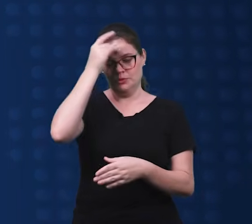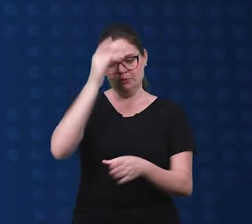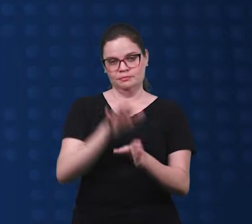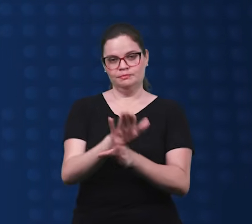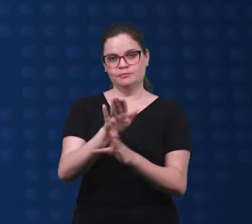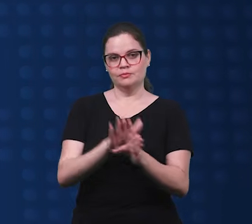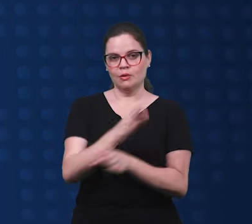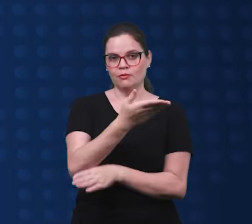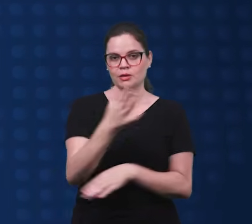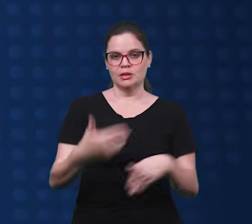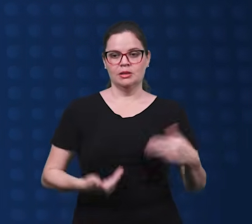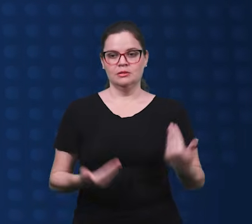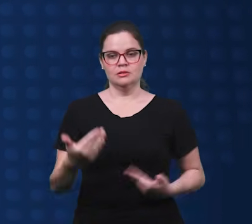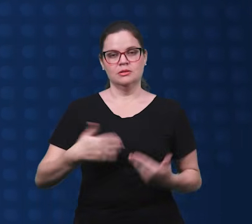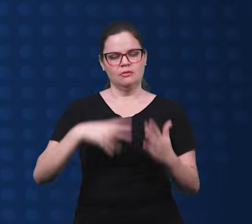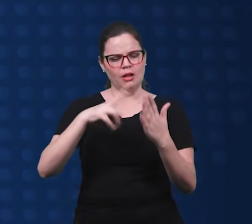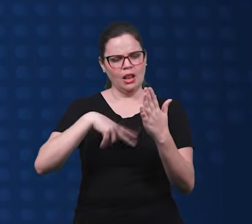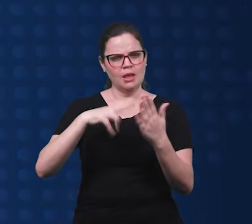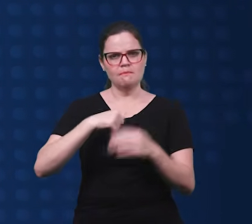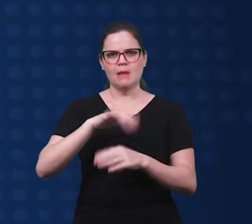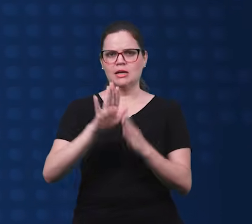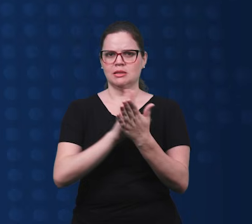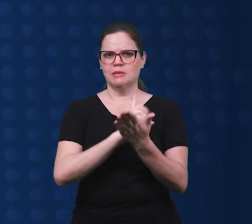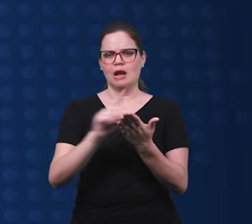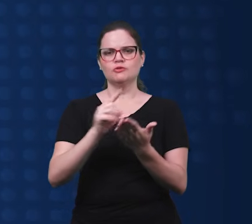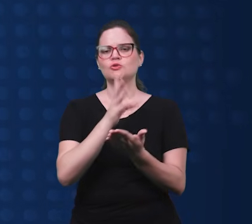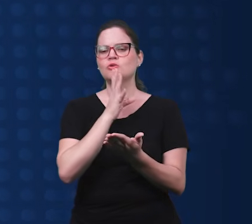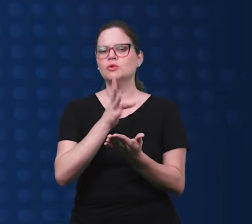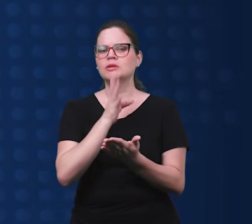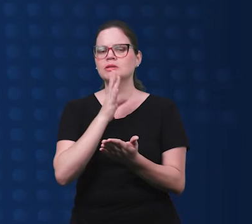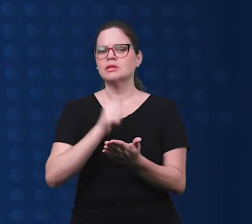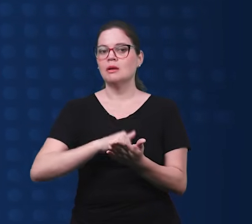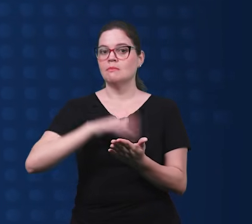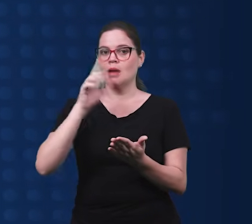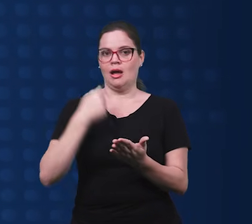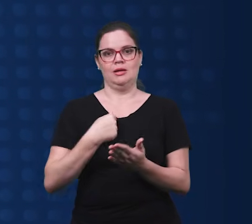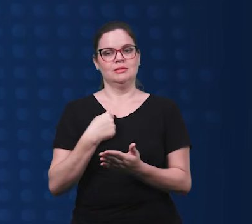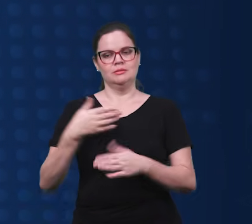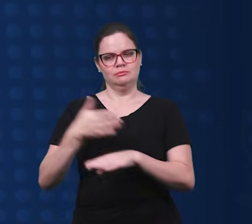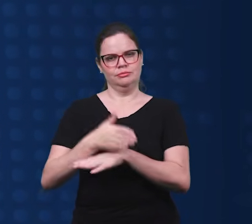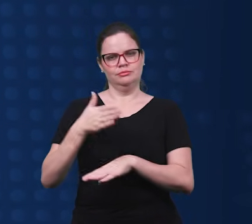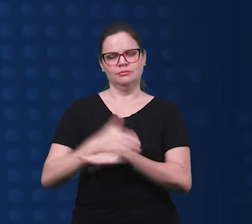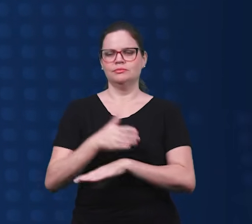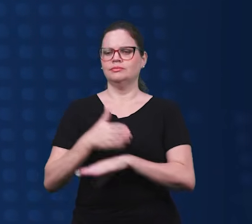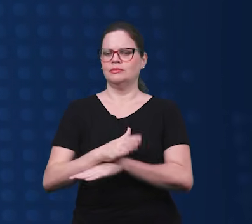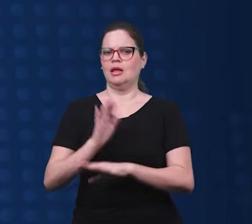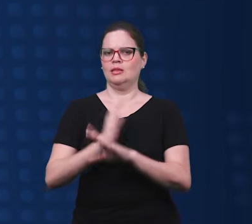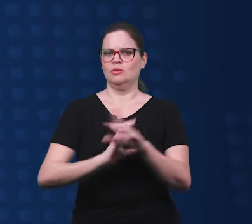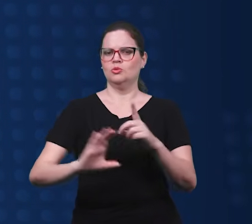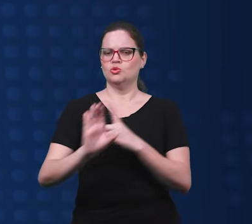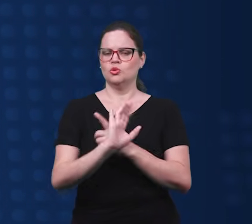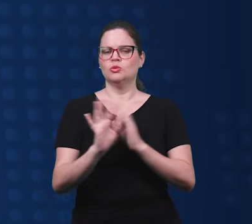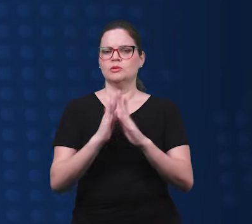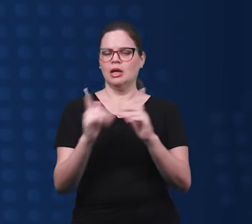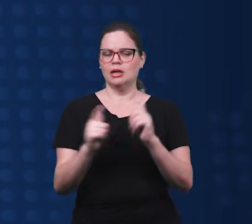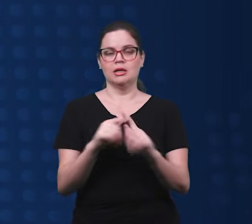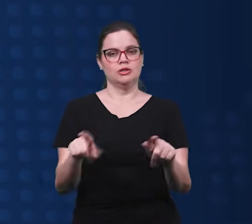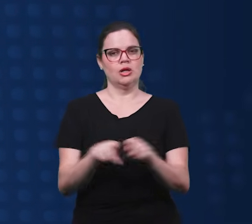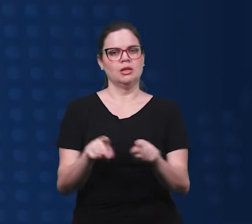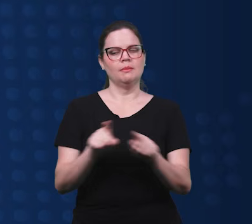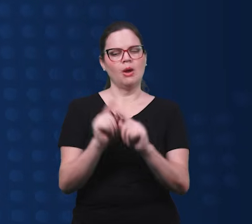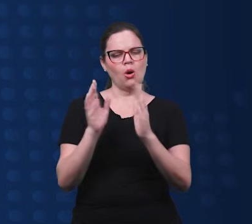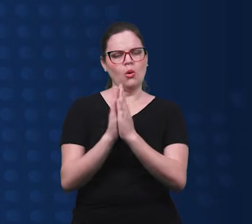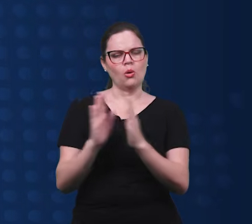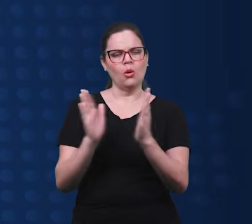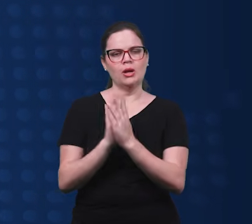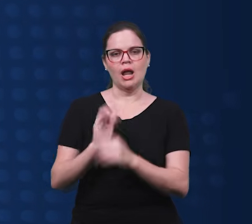se aprofundarem nas Escrituras, a orar e a participar ativamente da igreja, como maneira de fortalecer a fé